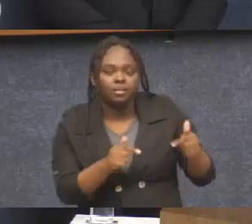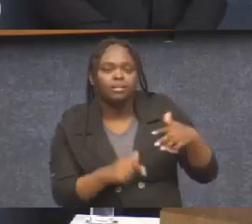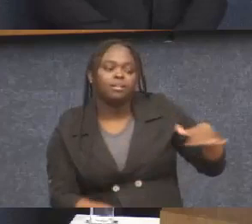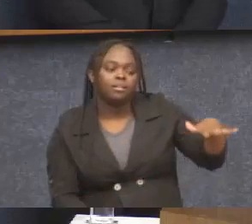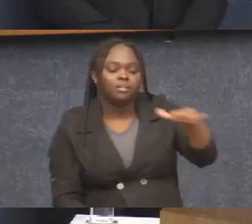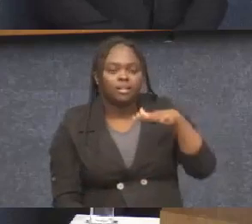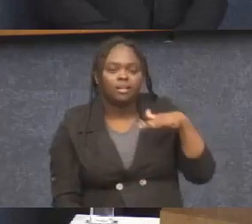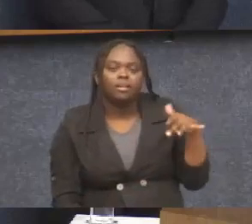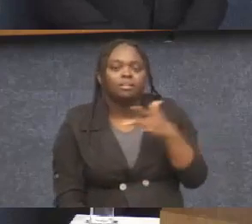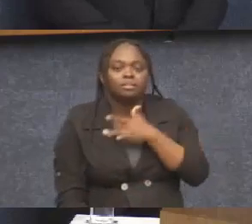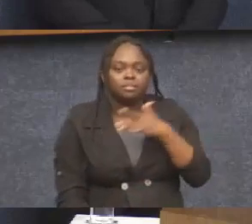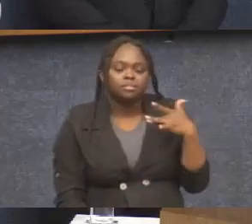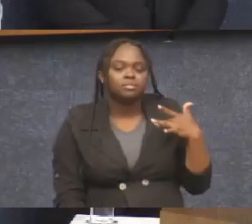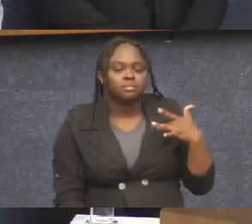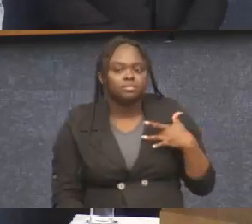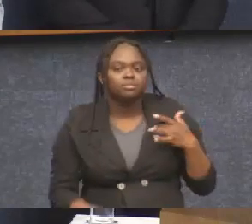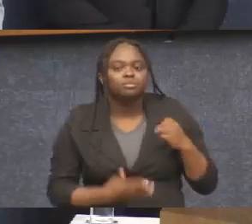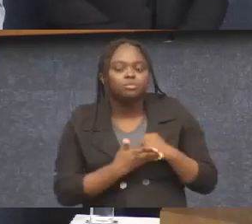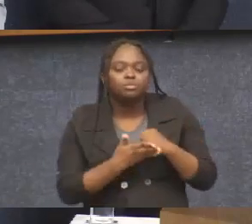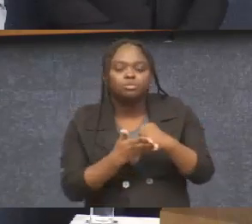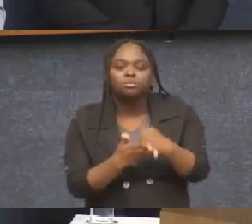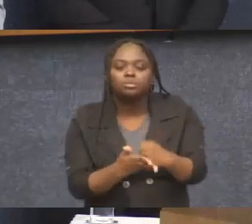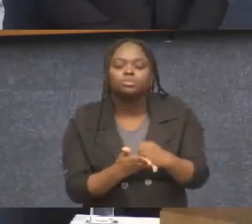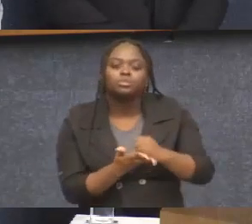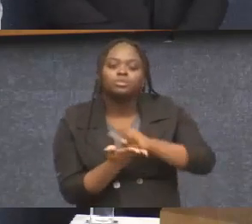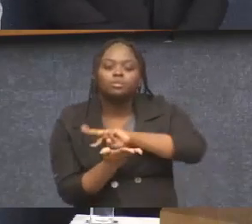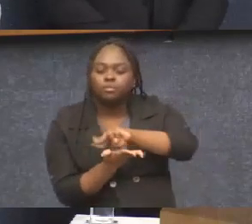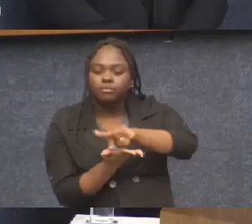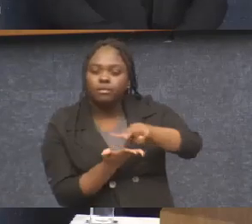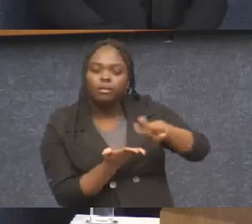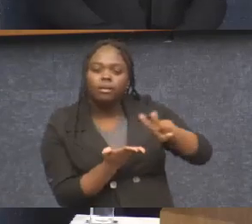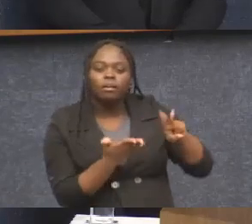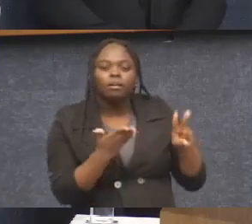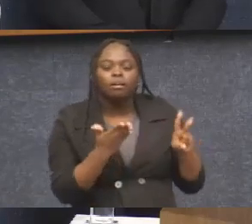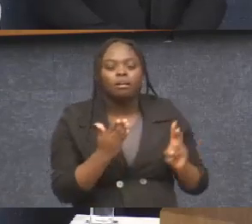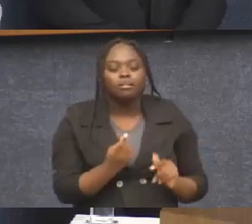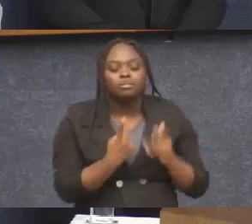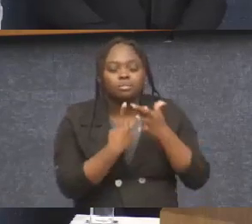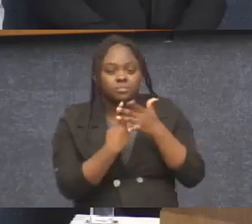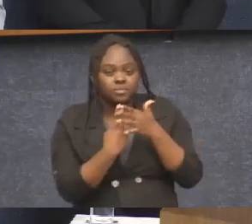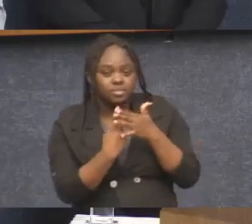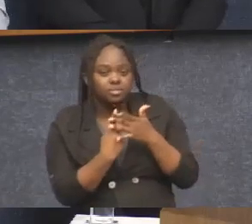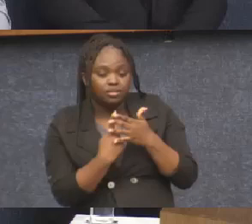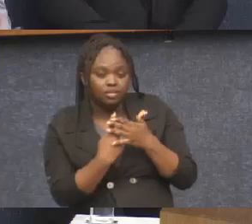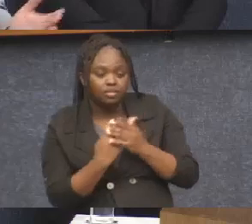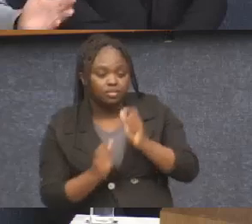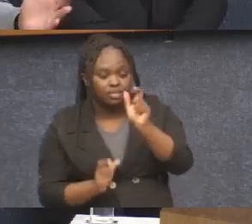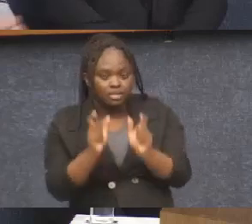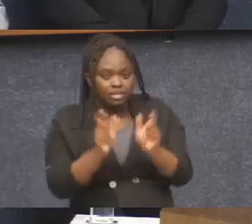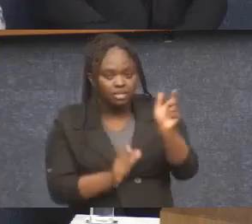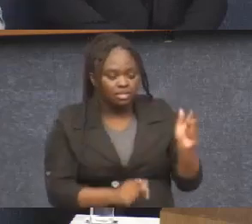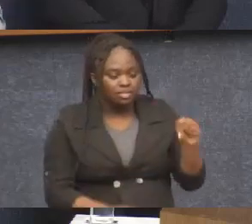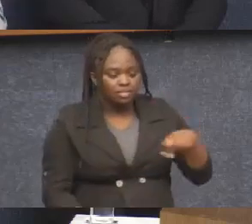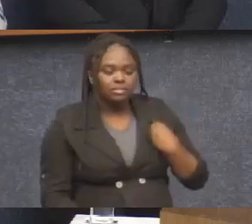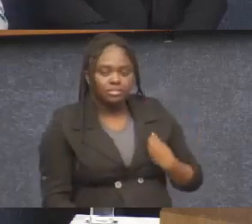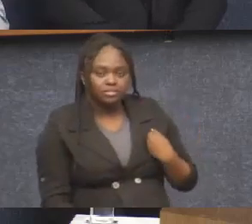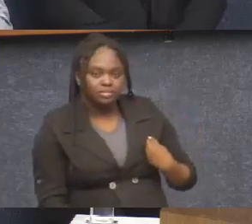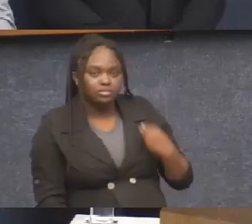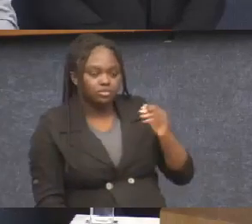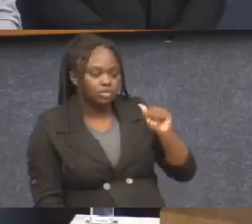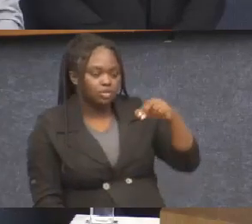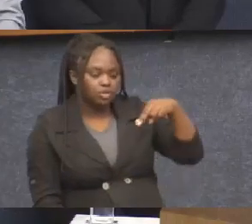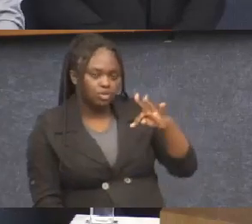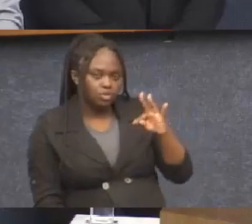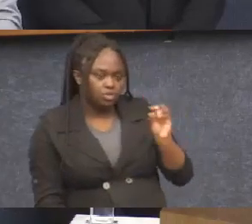da saúde, ajudando milhares de pacientes. Caso dos amigos aqui presentes, Antônio Carlos